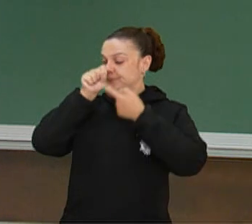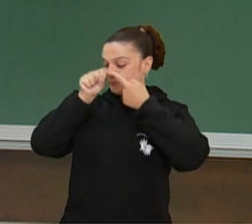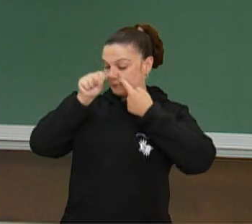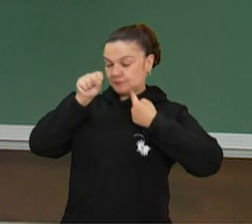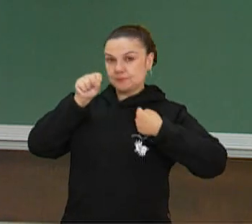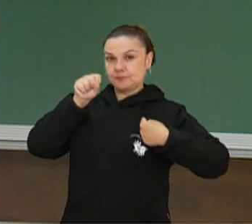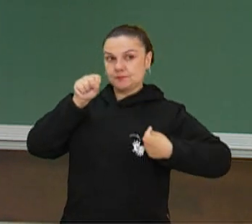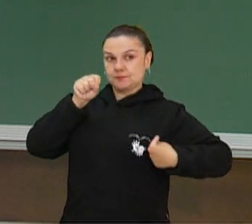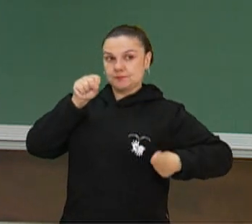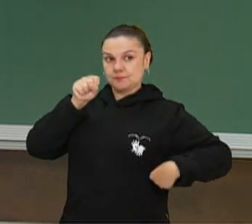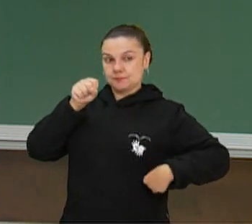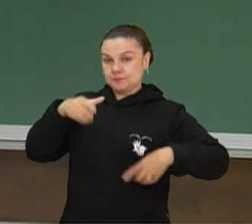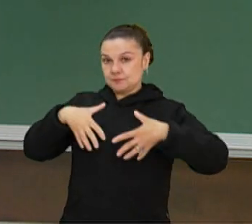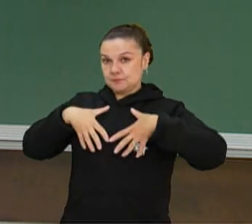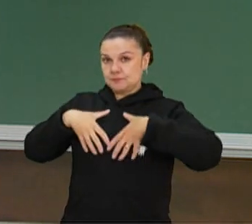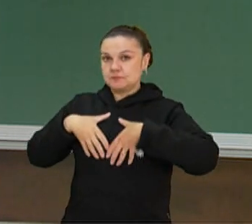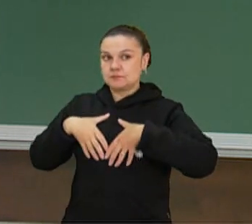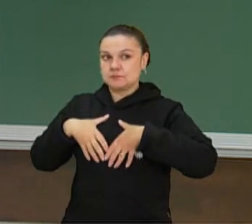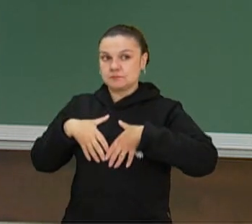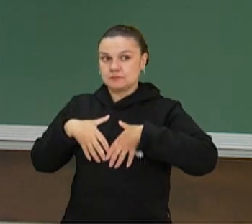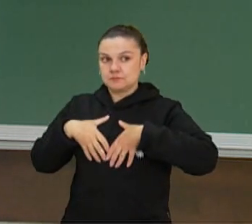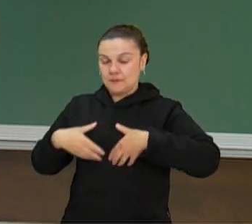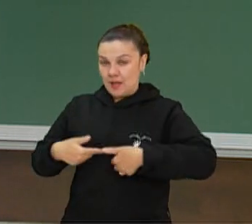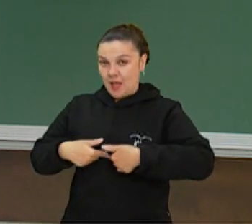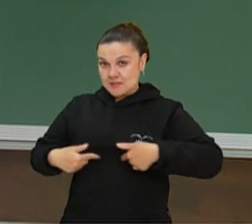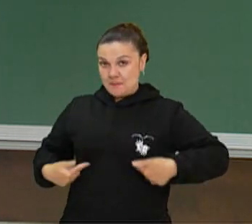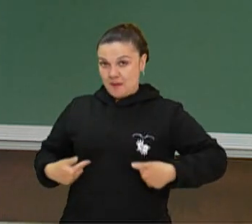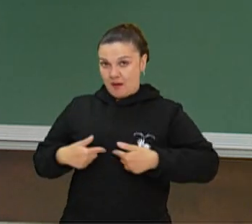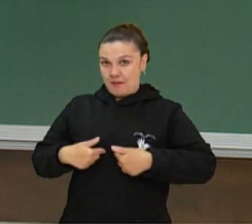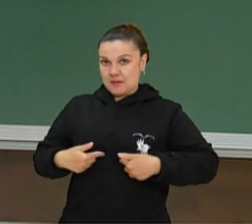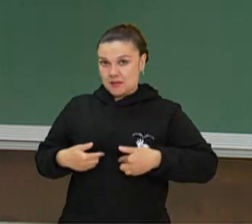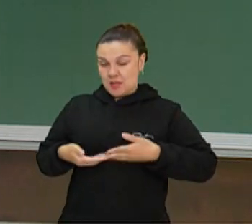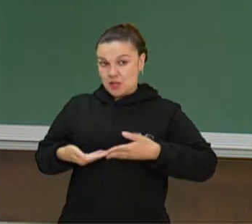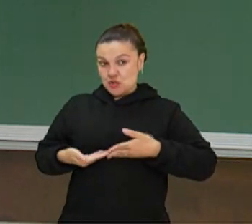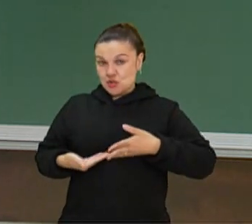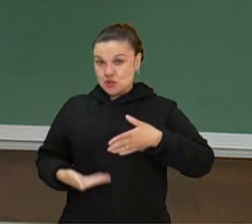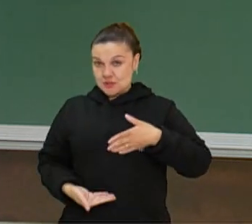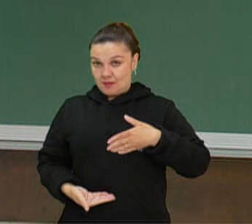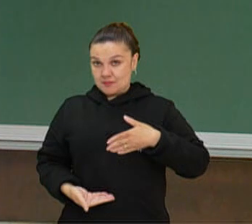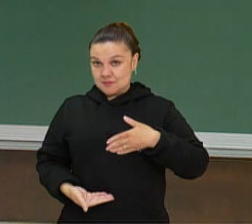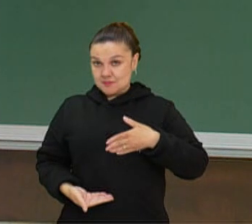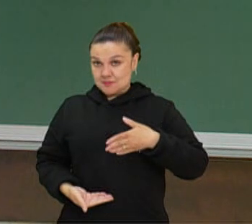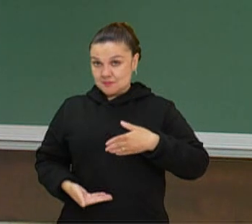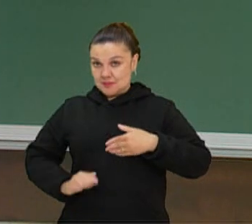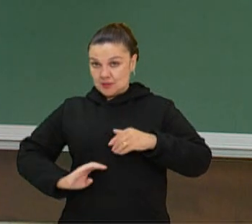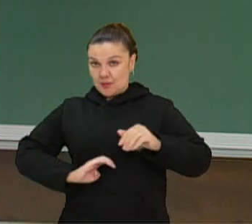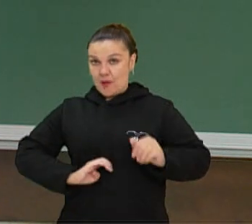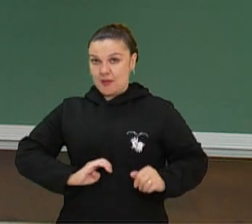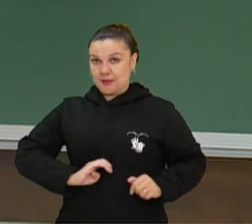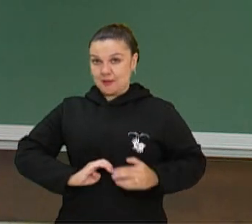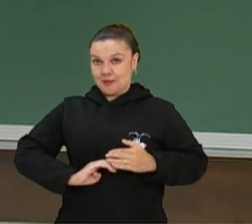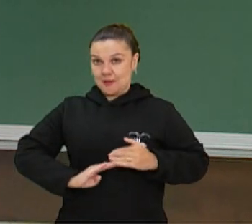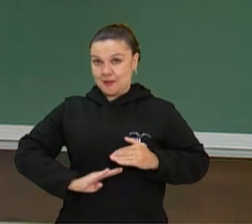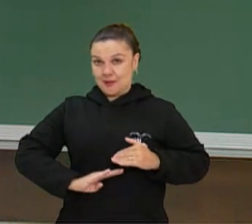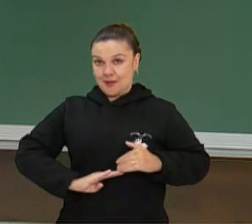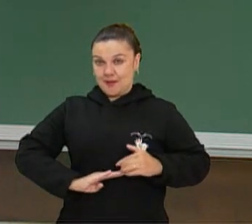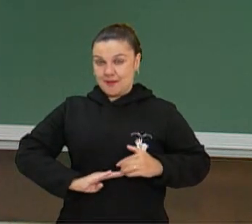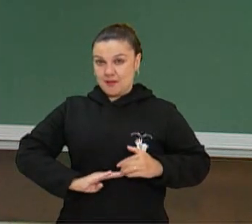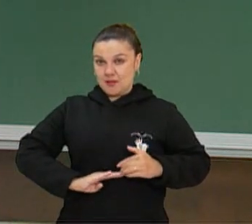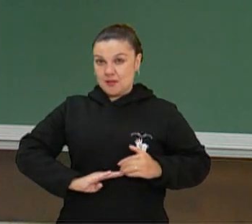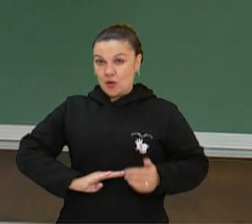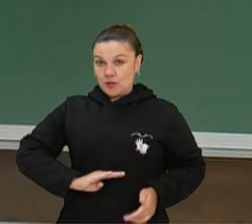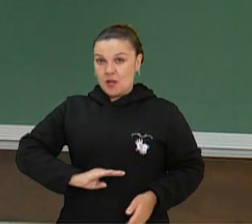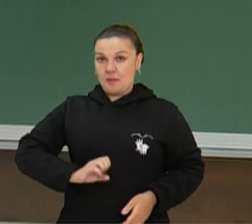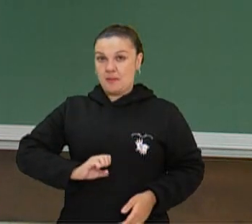oxigênio. Notem aqui um relaxamento do diafragma. E quando ele vai ter uma contração, ele vai fazer a